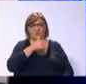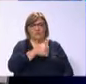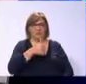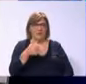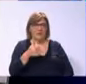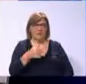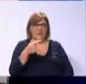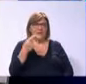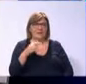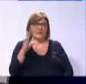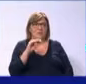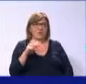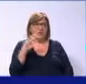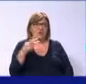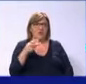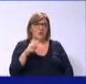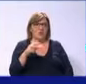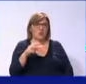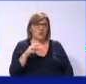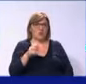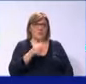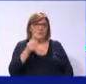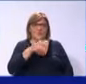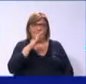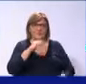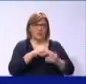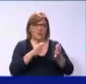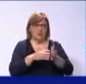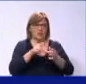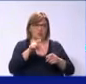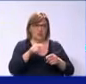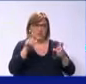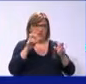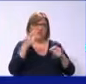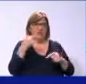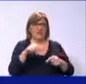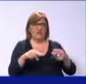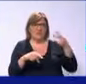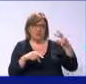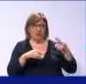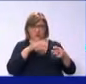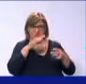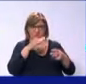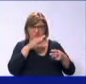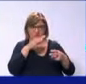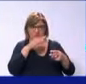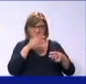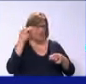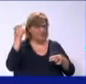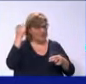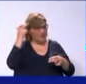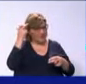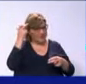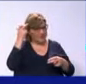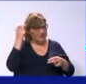ainda tem mais duas governar já de si praticamente tudo sombra sobre este assunto mas ainda duas corações que ficaram atrás